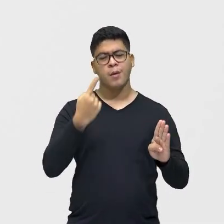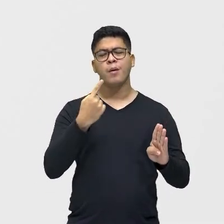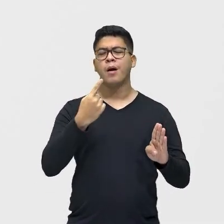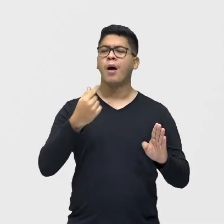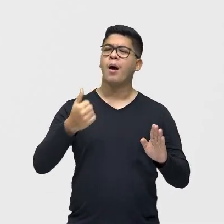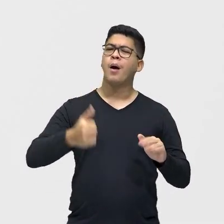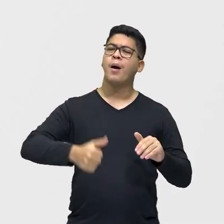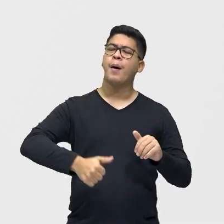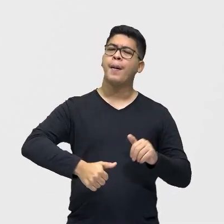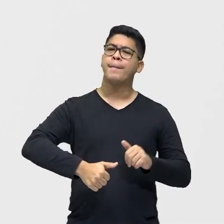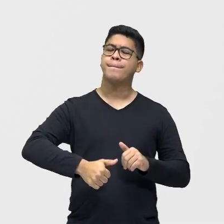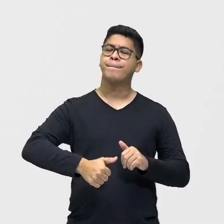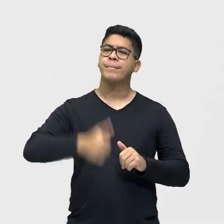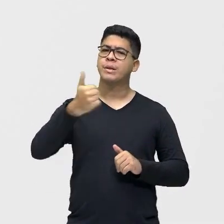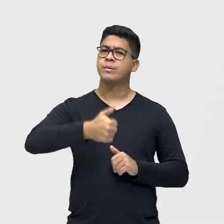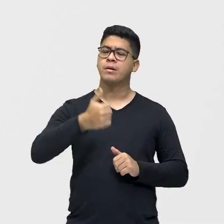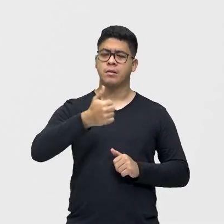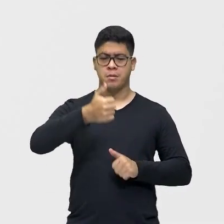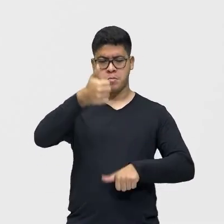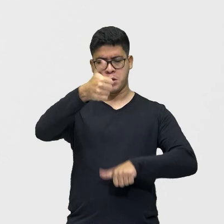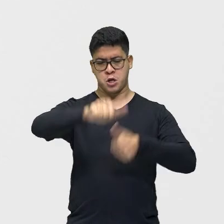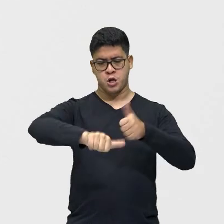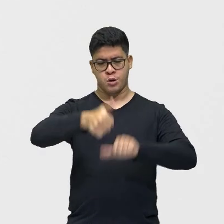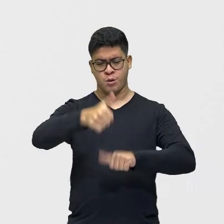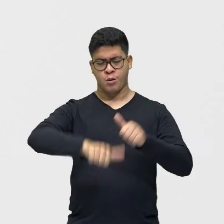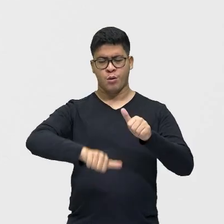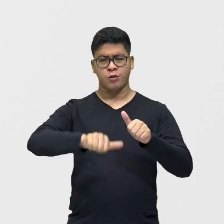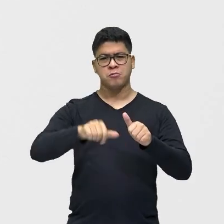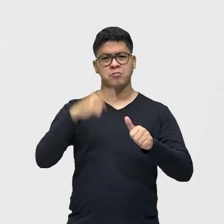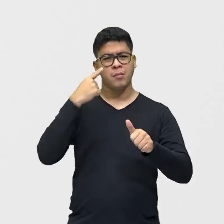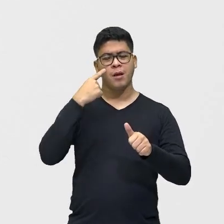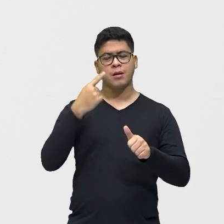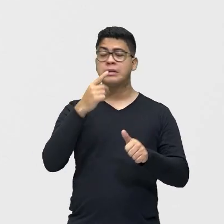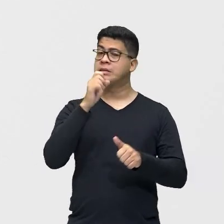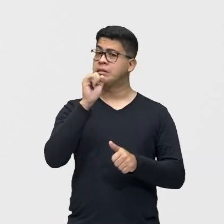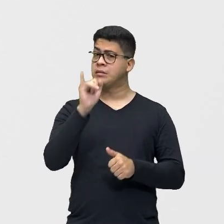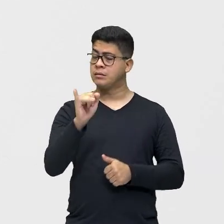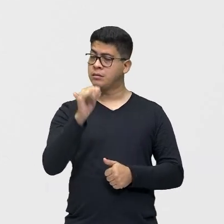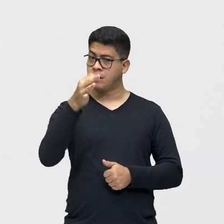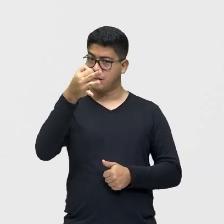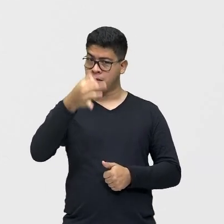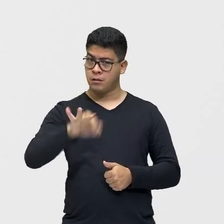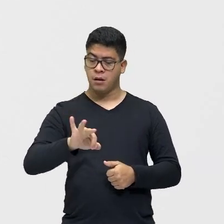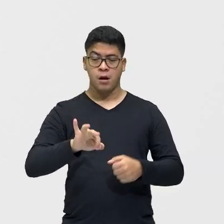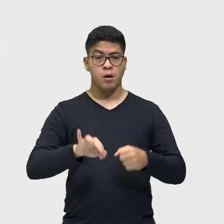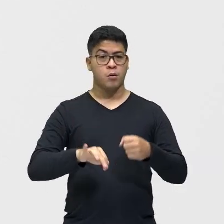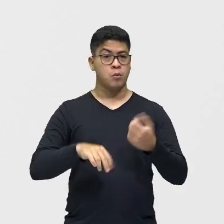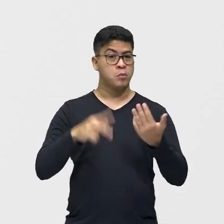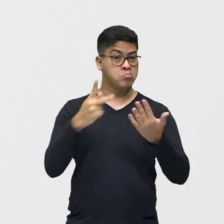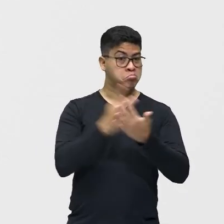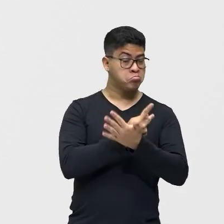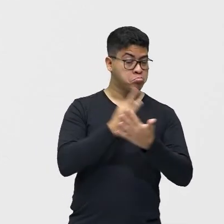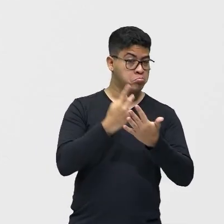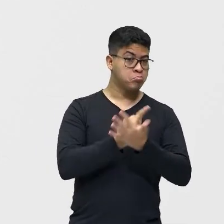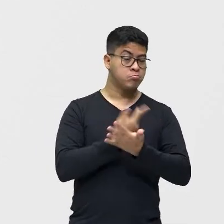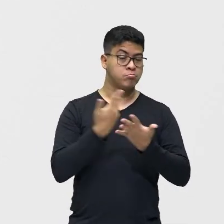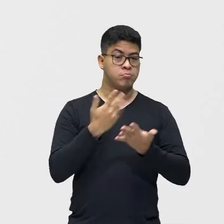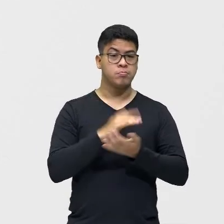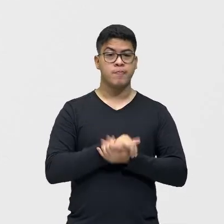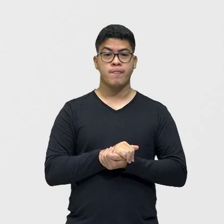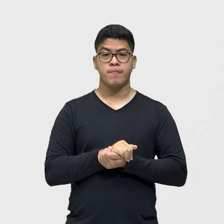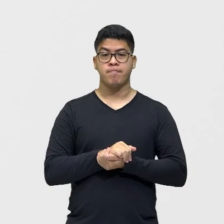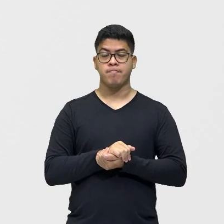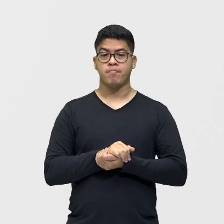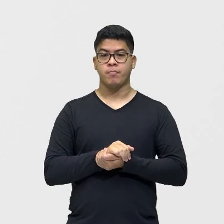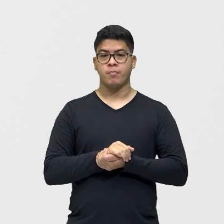analisar, afirmativa por afirmativa para poder dizer se é ou não é. Então, o primeiro diz assim: os